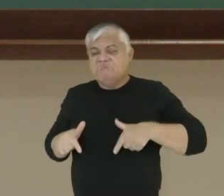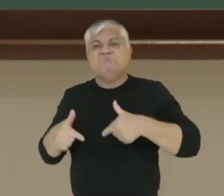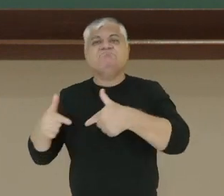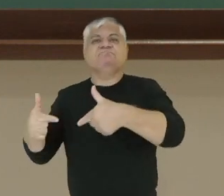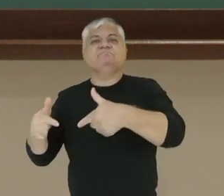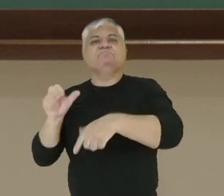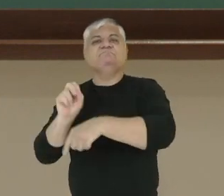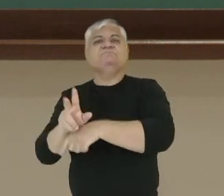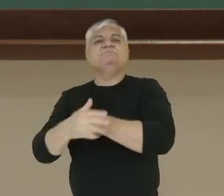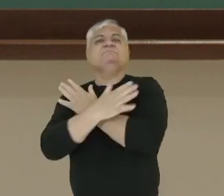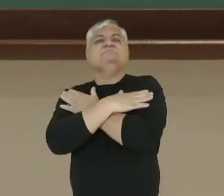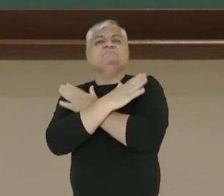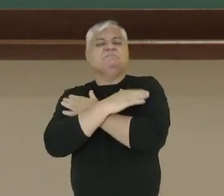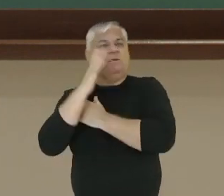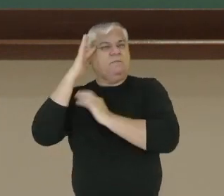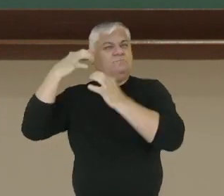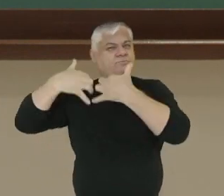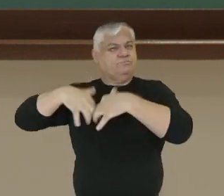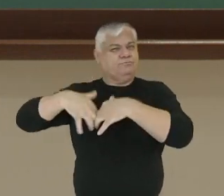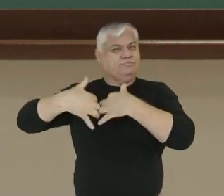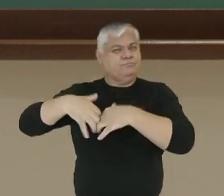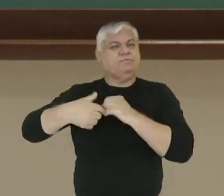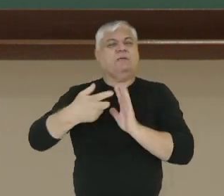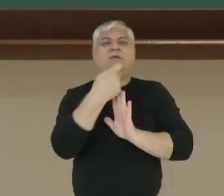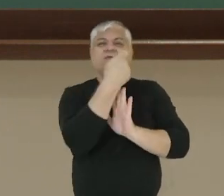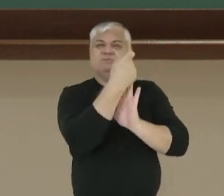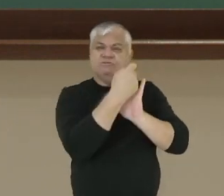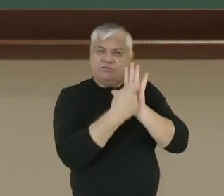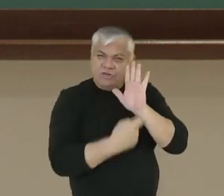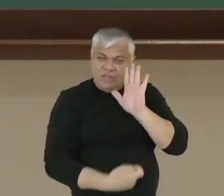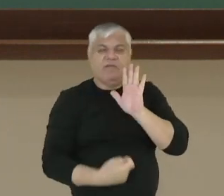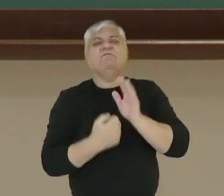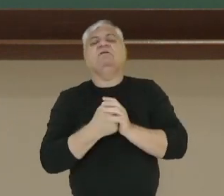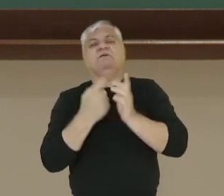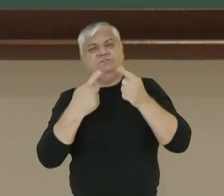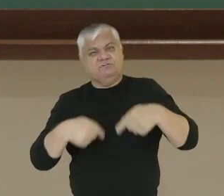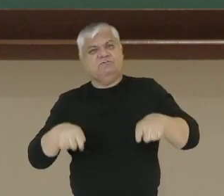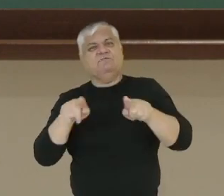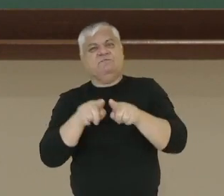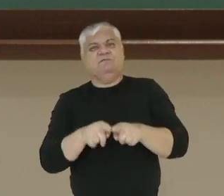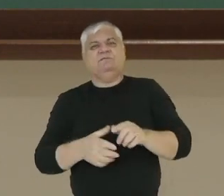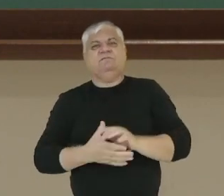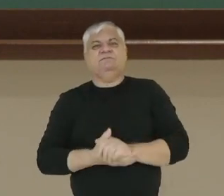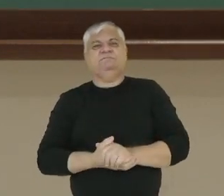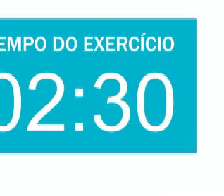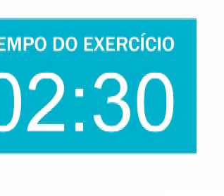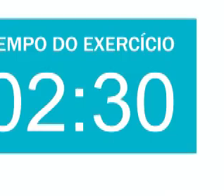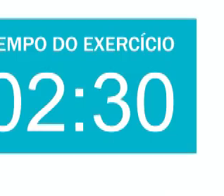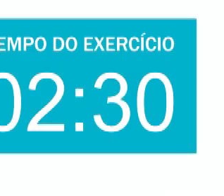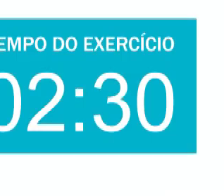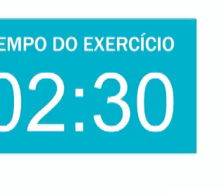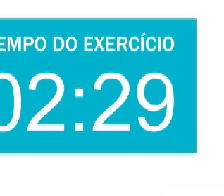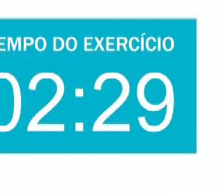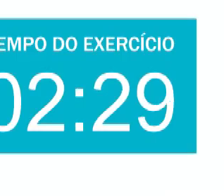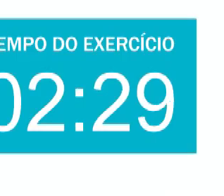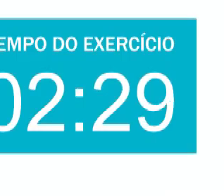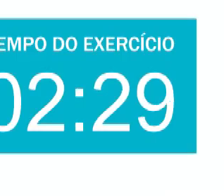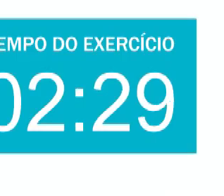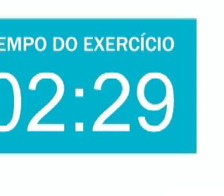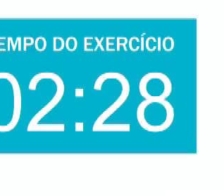do desemprego? Reflete sobre isso, escreve lá no teu caderno e daqui a pouquinho nós retomamos.